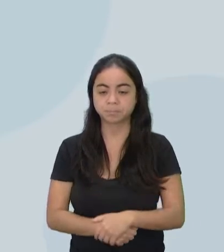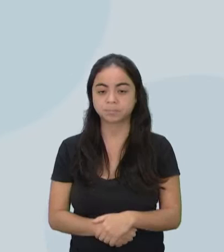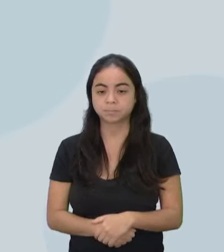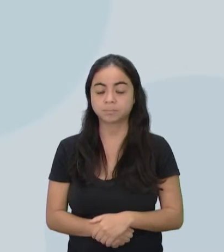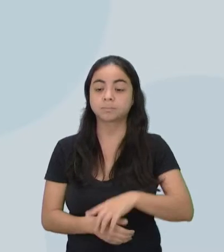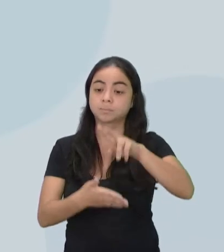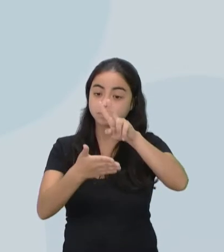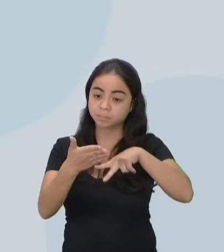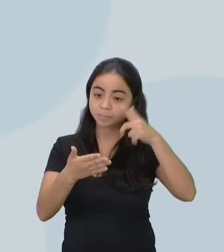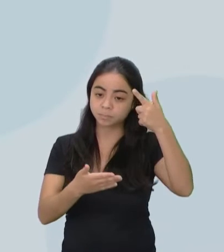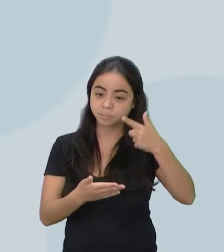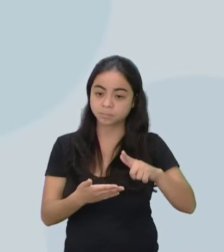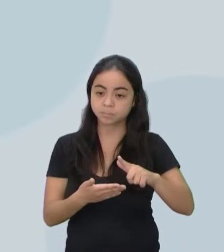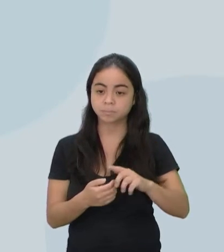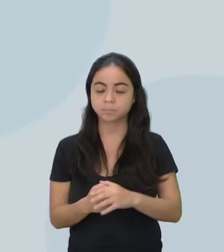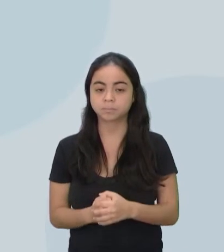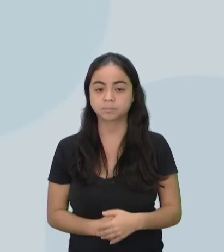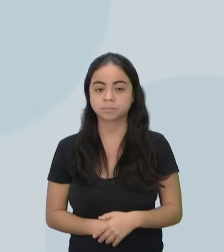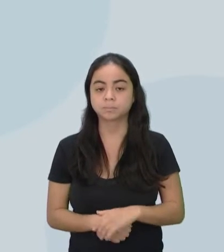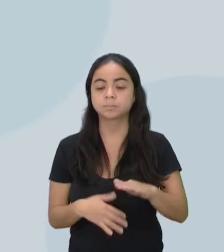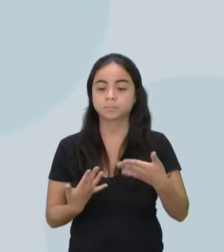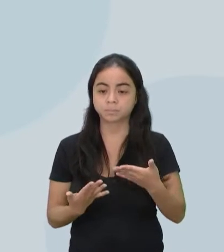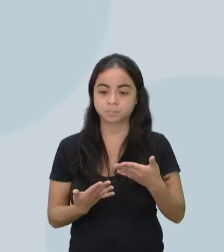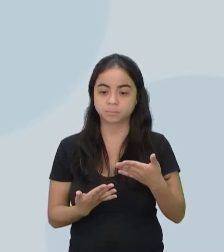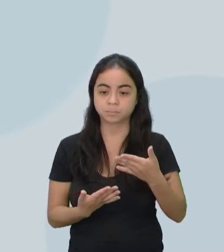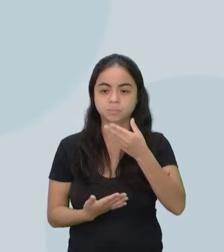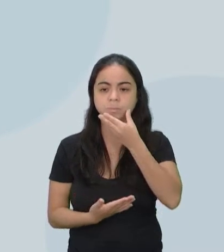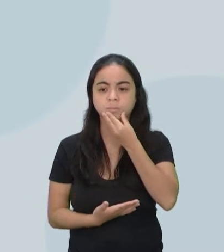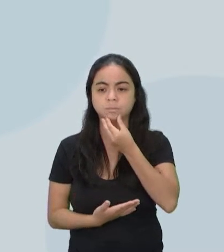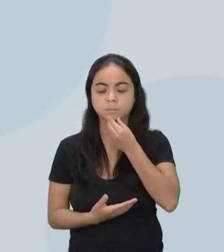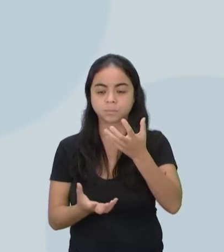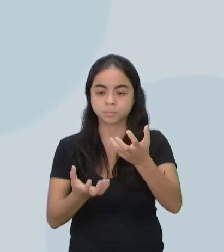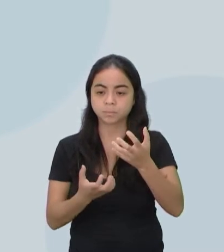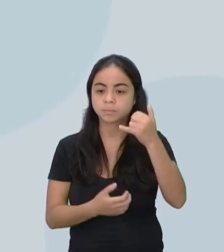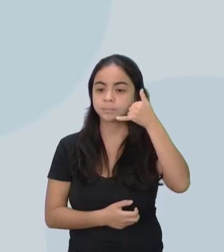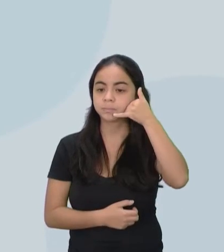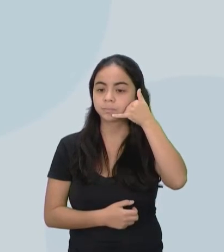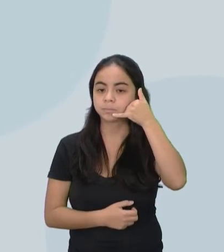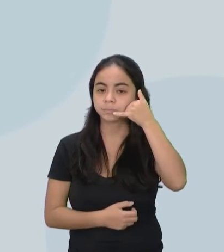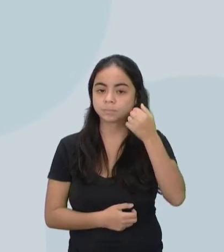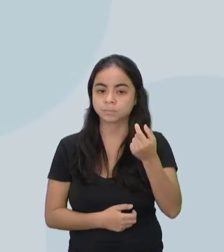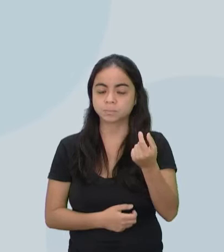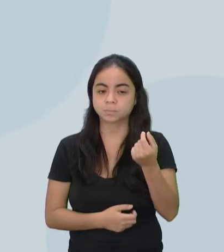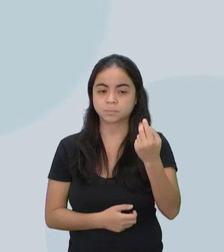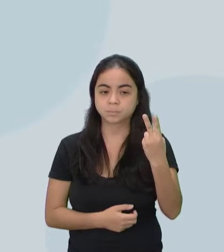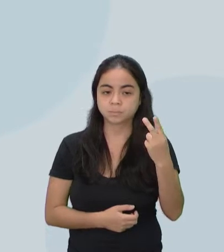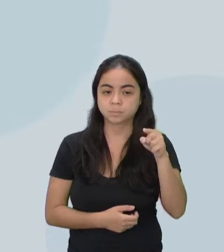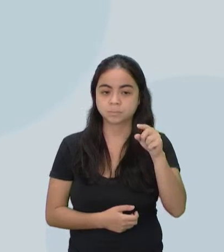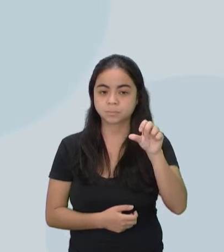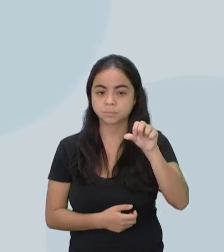de novo, né, para vocês. Então vamos lá, ó. Jonathan deseja um celular no valor de